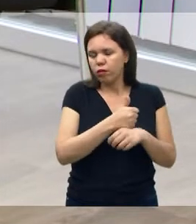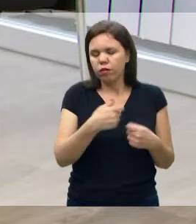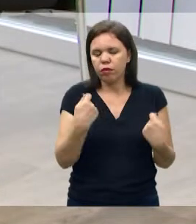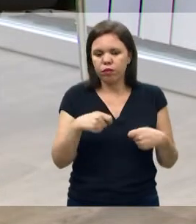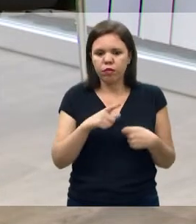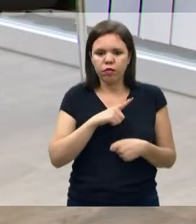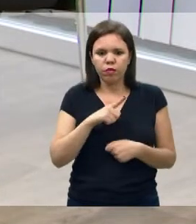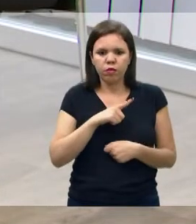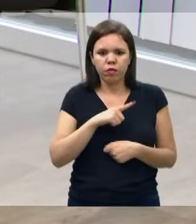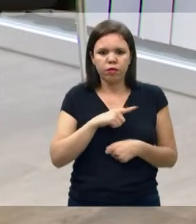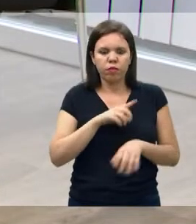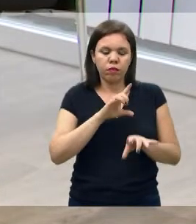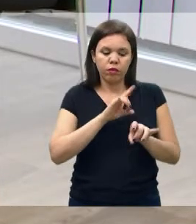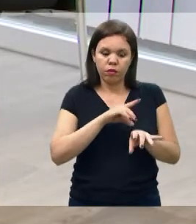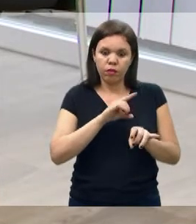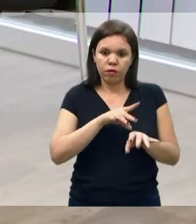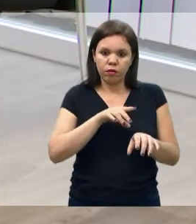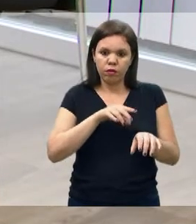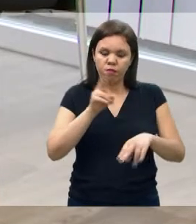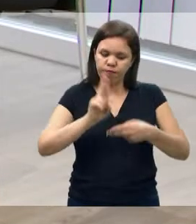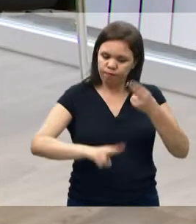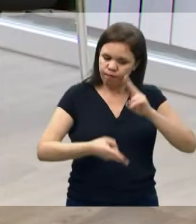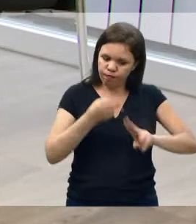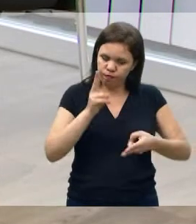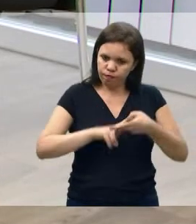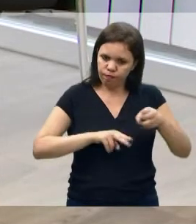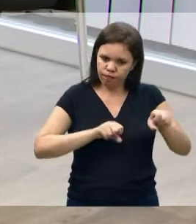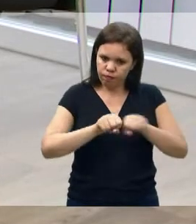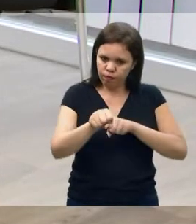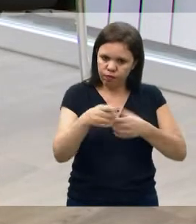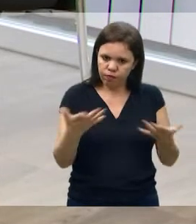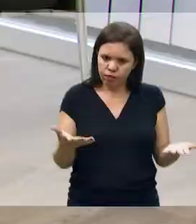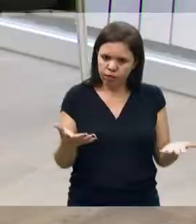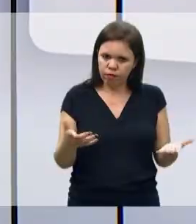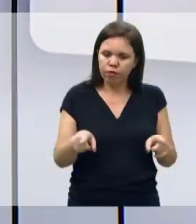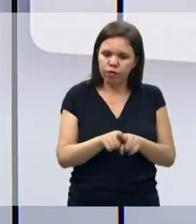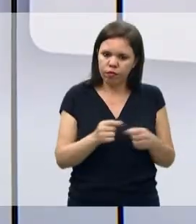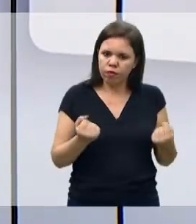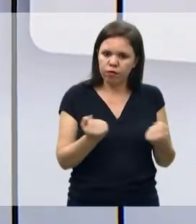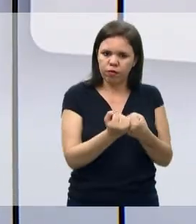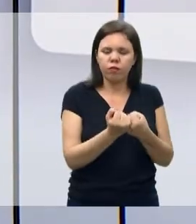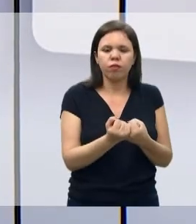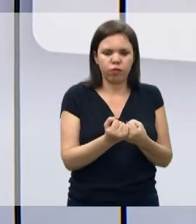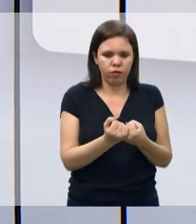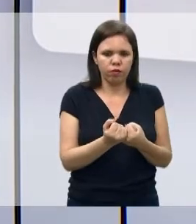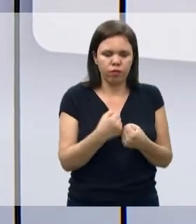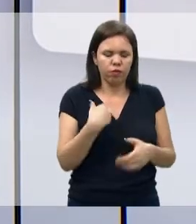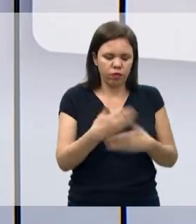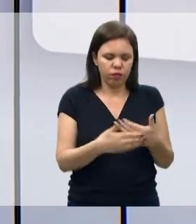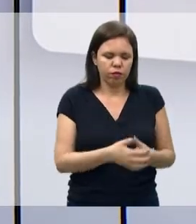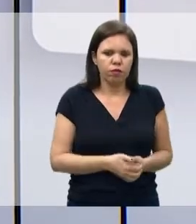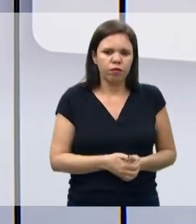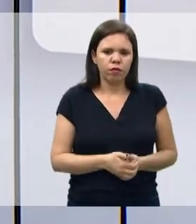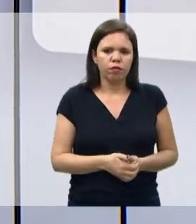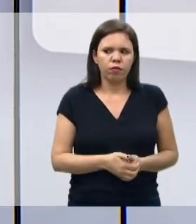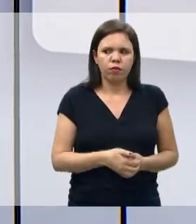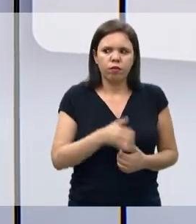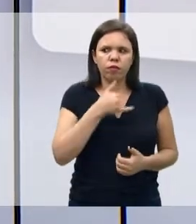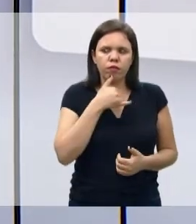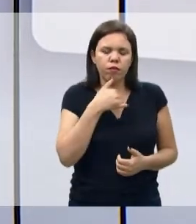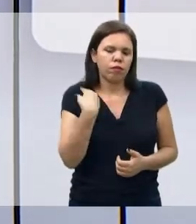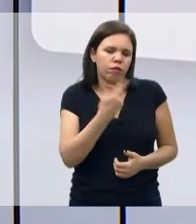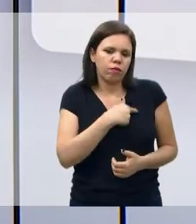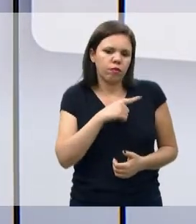tem que estar tecnicamente habilitado e legalmente amparado. Então acho que passa por isso aí. Infelizmente